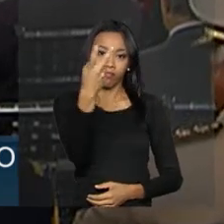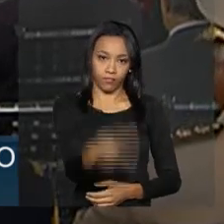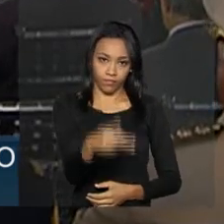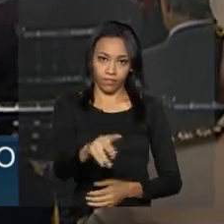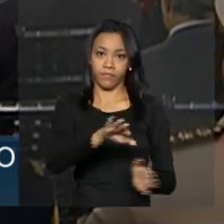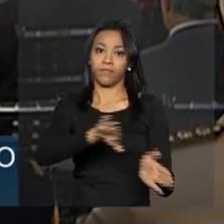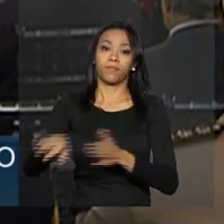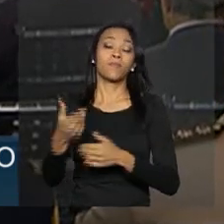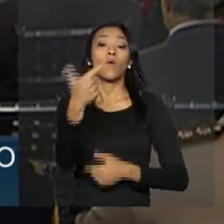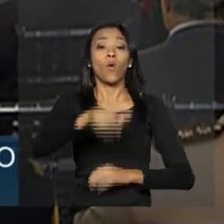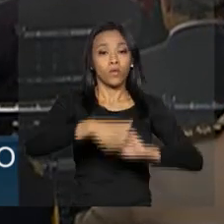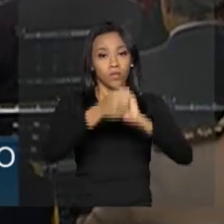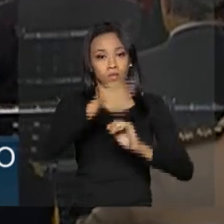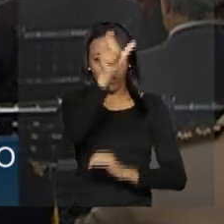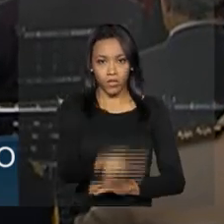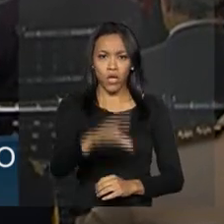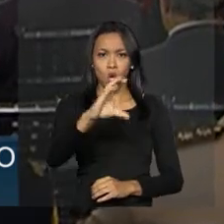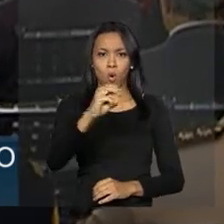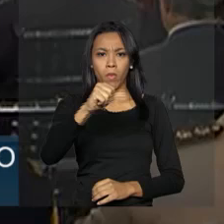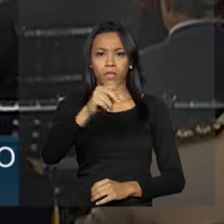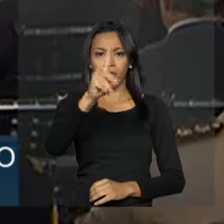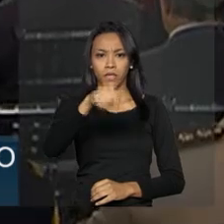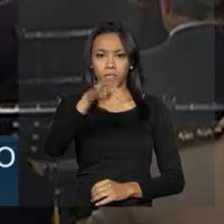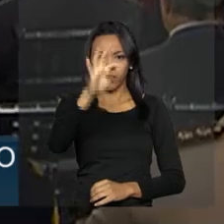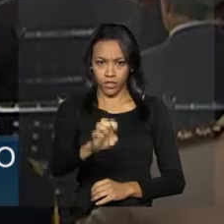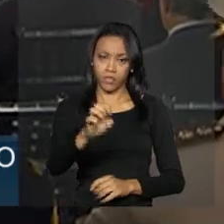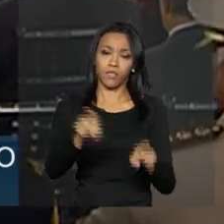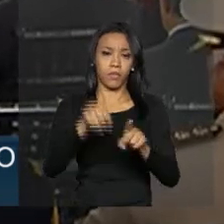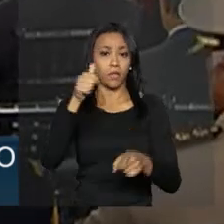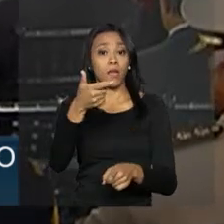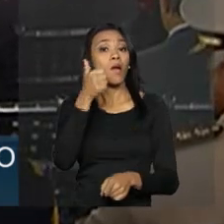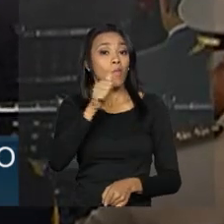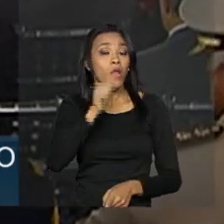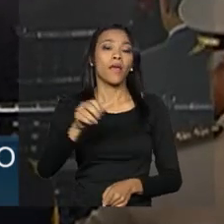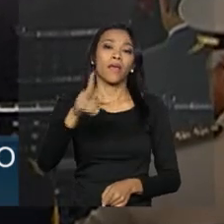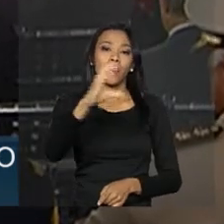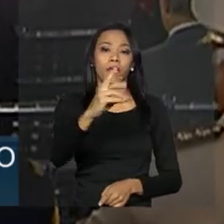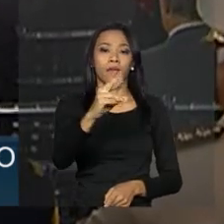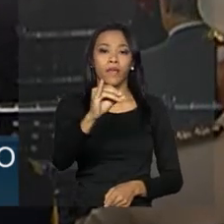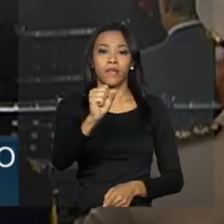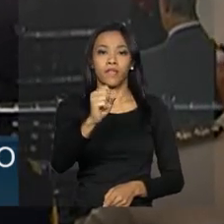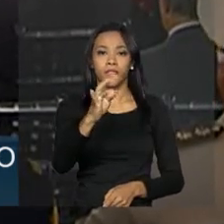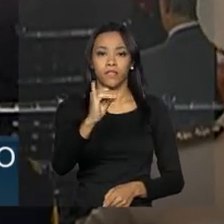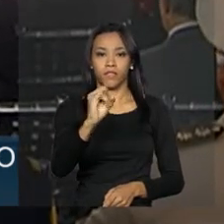Leal Ferreira, comandante da Marinha do Brasil. E a senhora Cristiane Prisco Leal